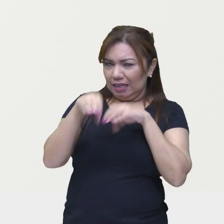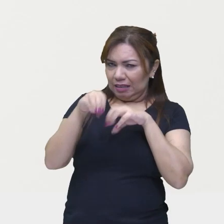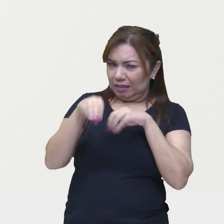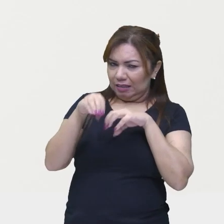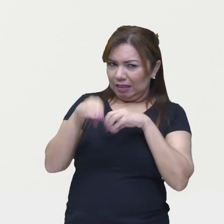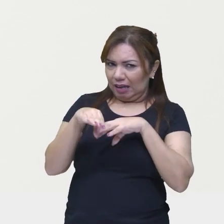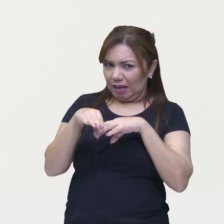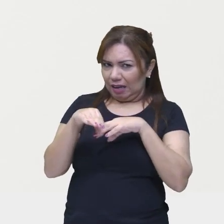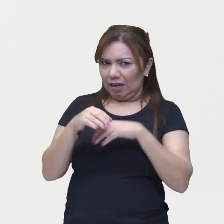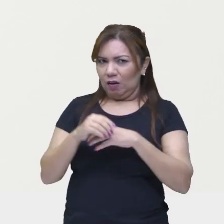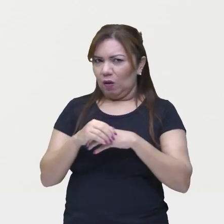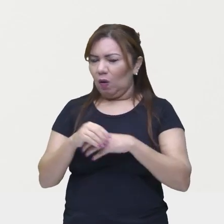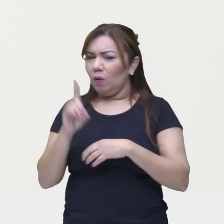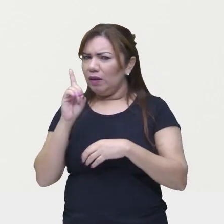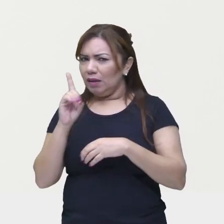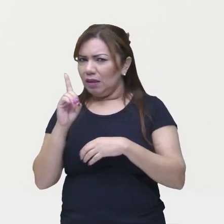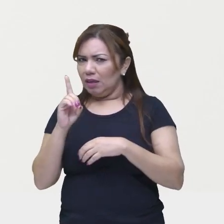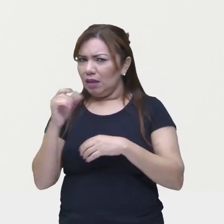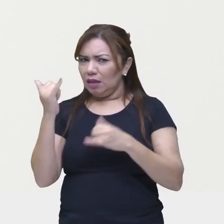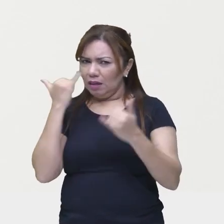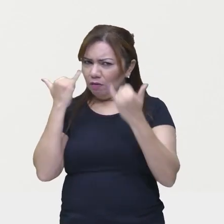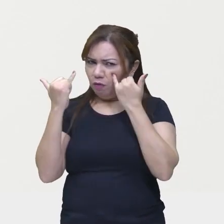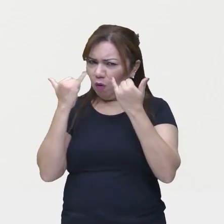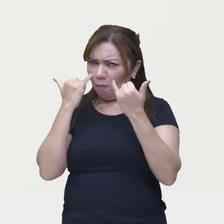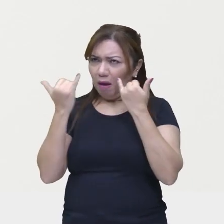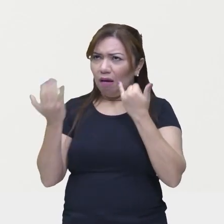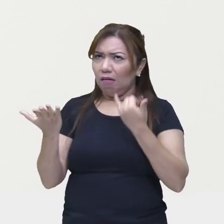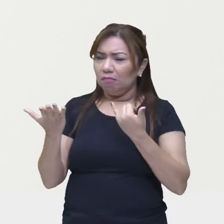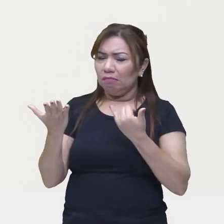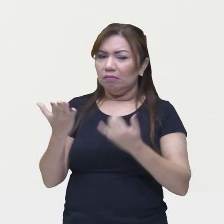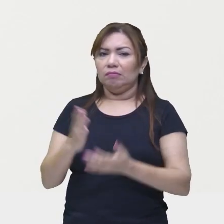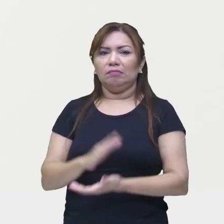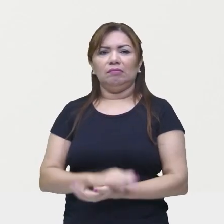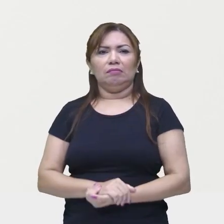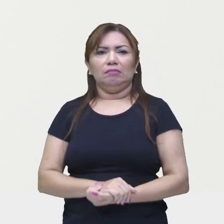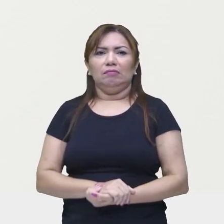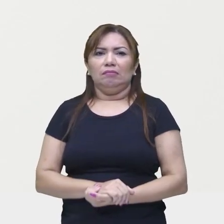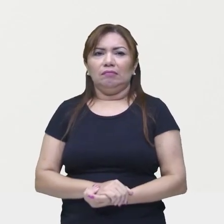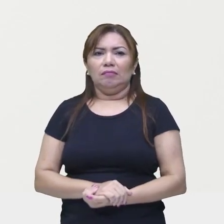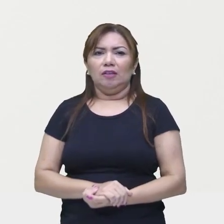algo. Letra D. Informar algo.